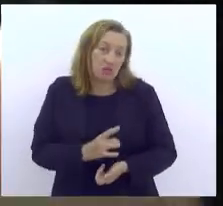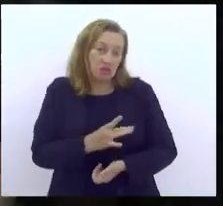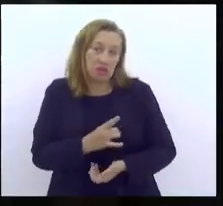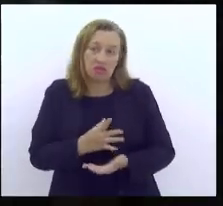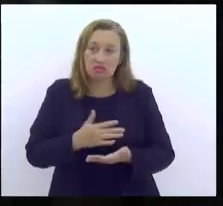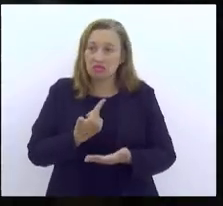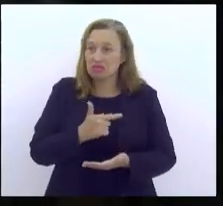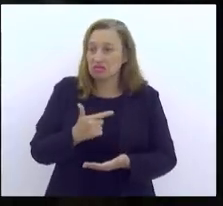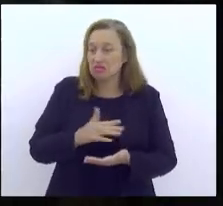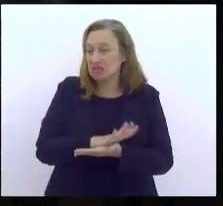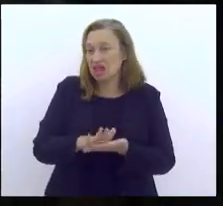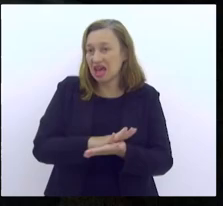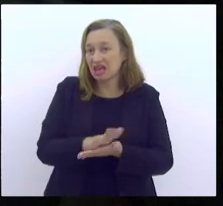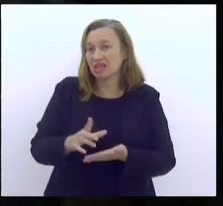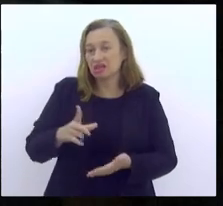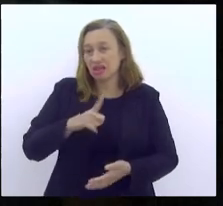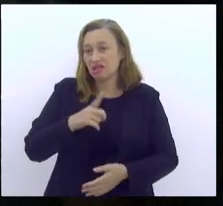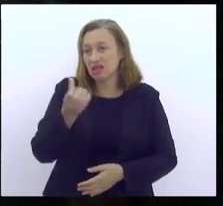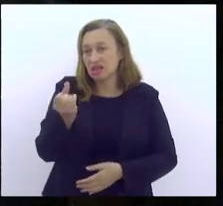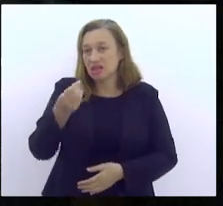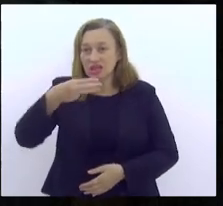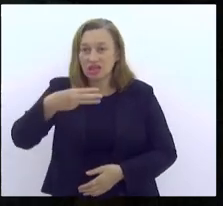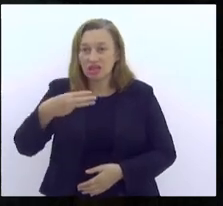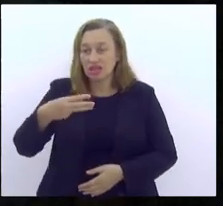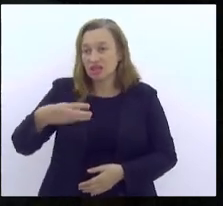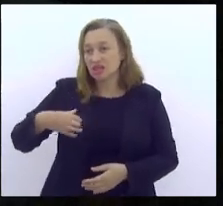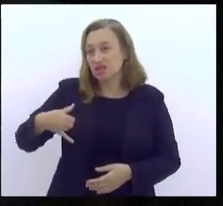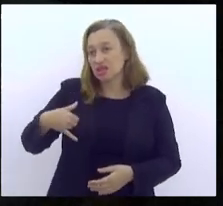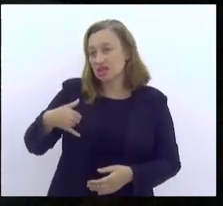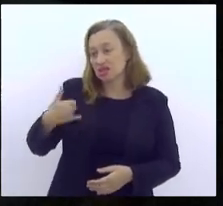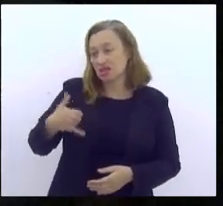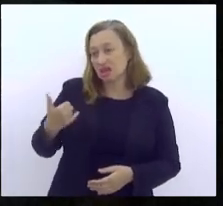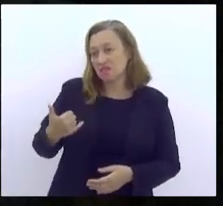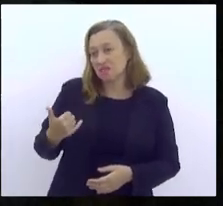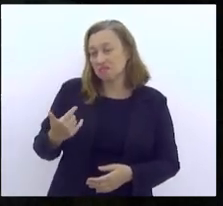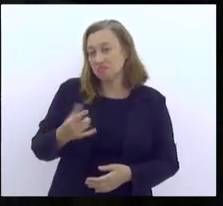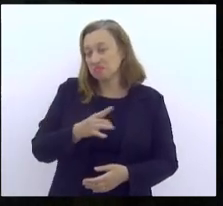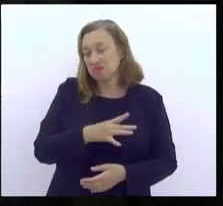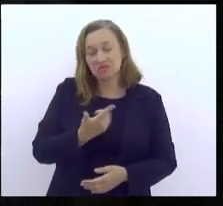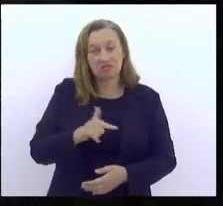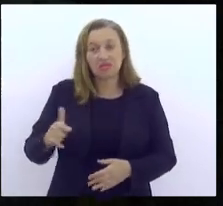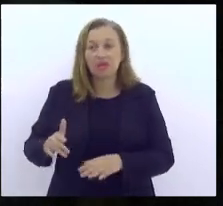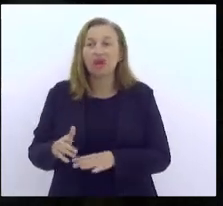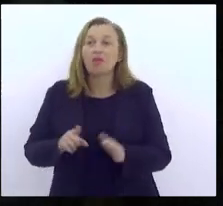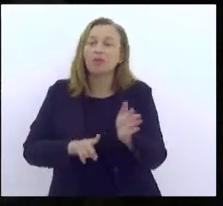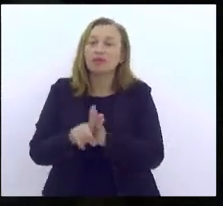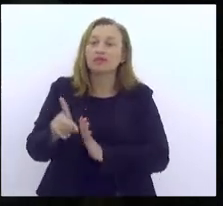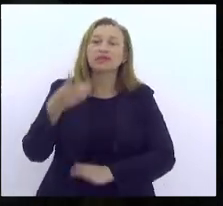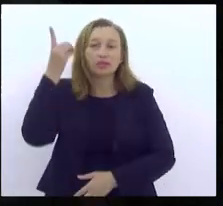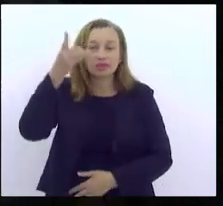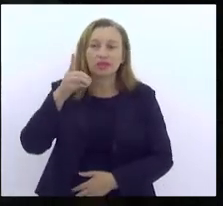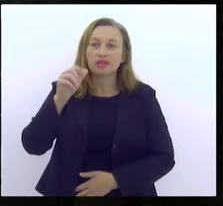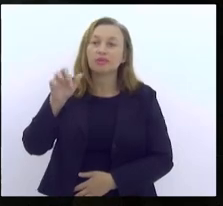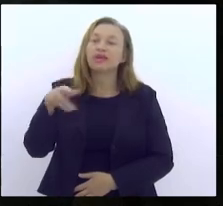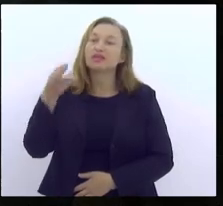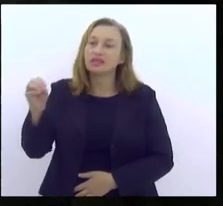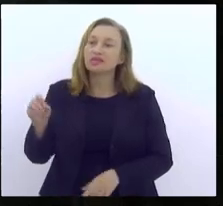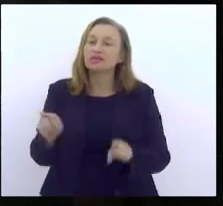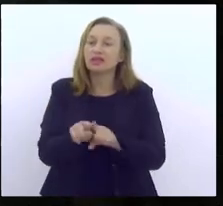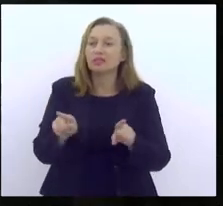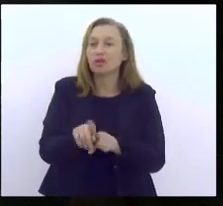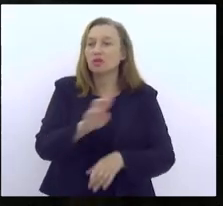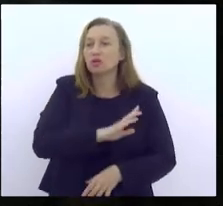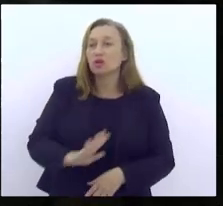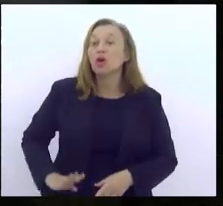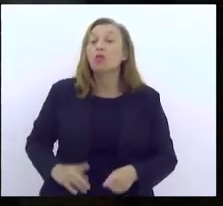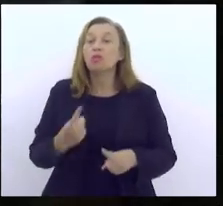Já estou com 63 anos, eu posso morrer a qualquer momento. Então, eu não tive medo, não. Aí eu pergunto ao deputado Brazão, ao deputado Barcelar, por que que